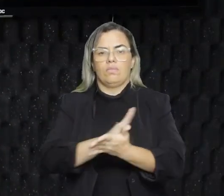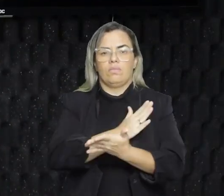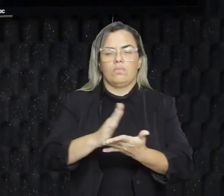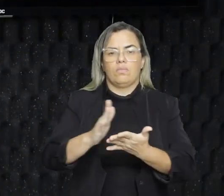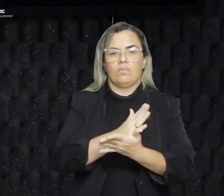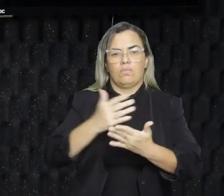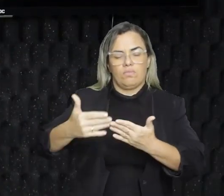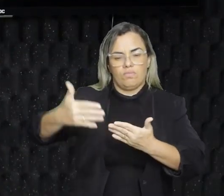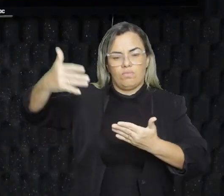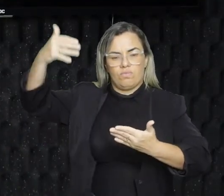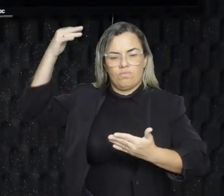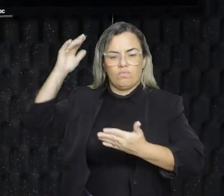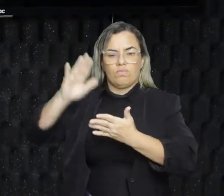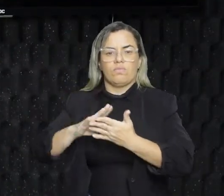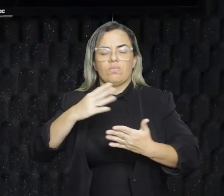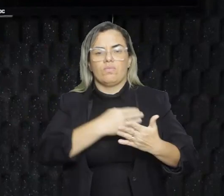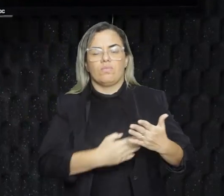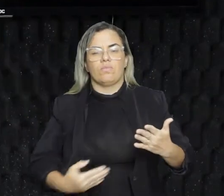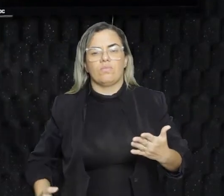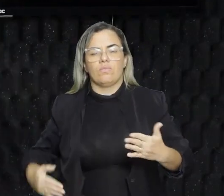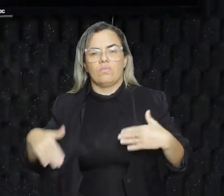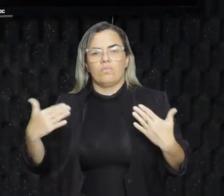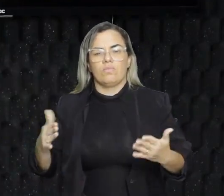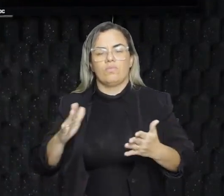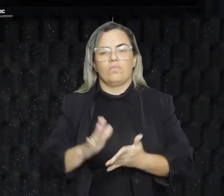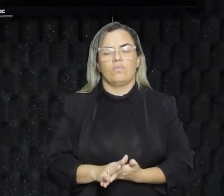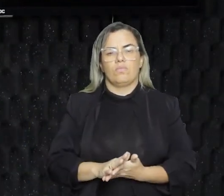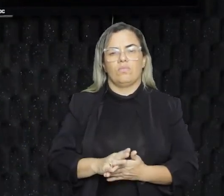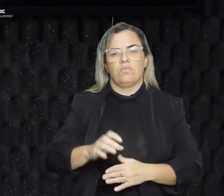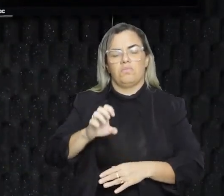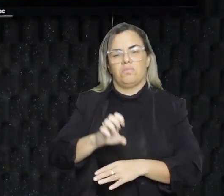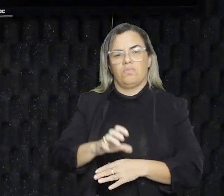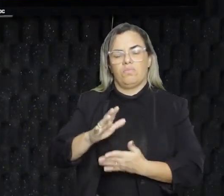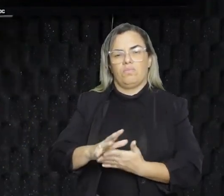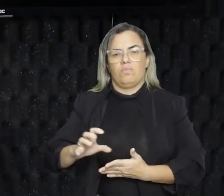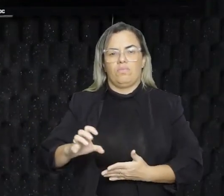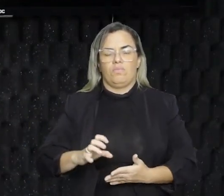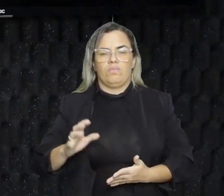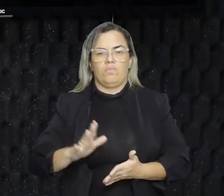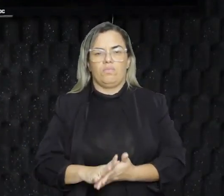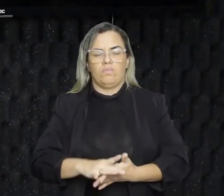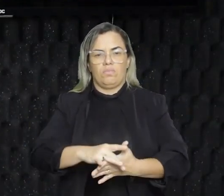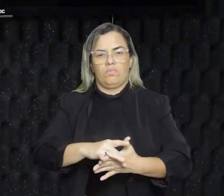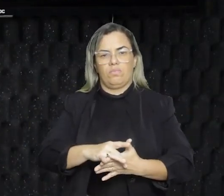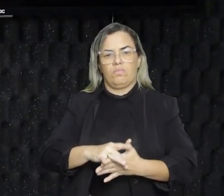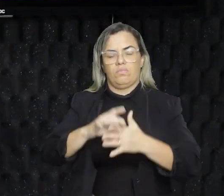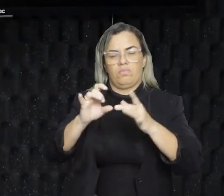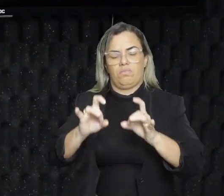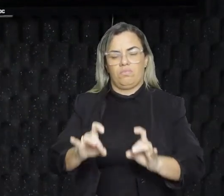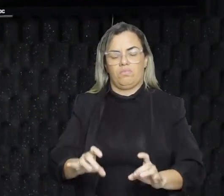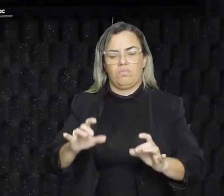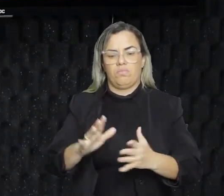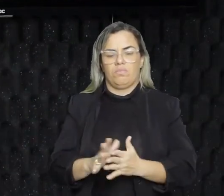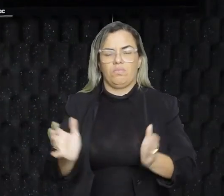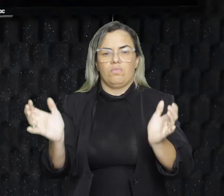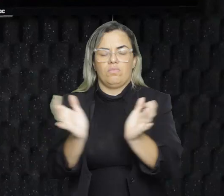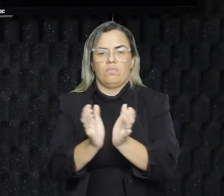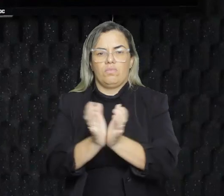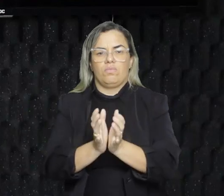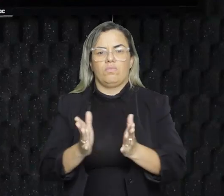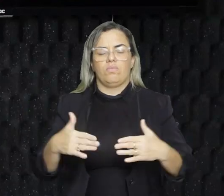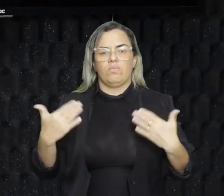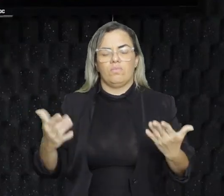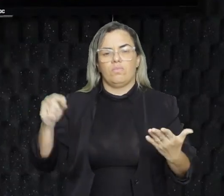antigo regime. Uma sociedade estamental, aristocrática, privilegiada, e que um ou outro